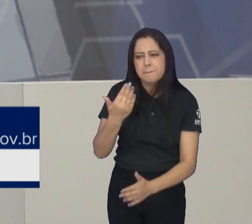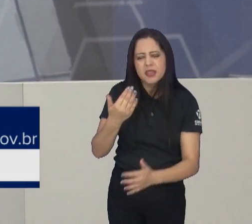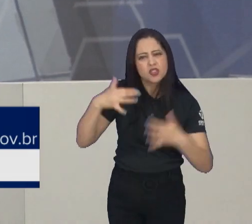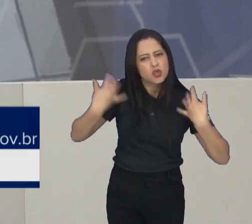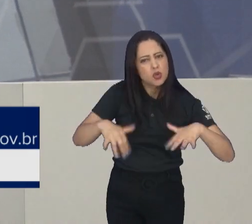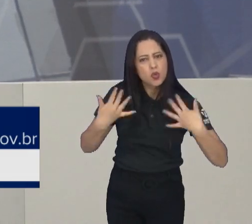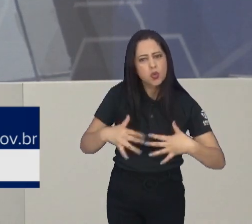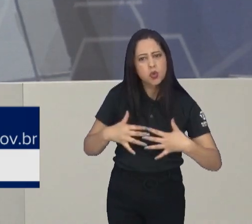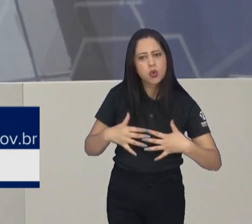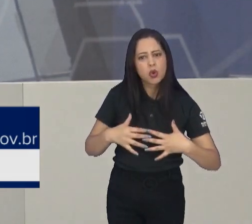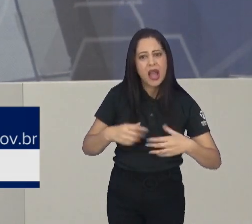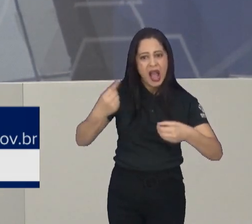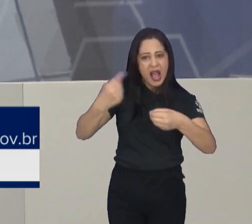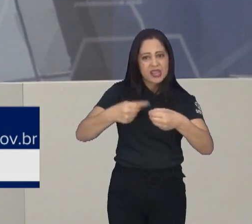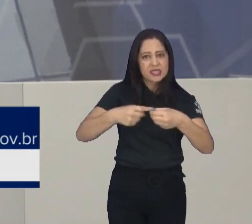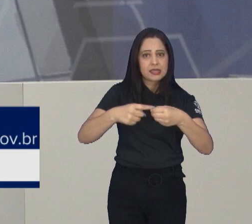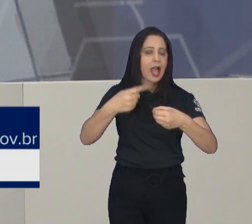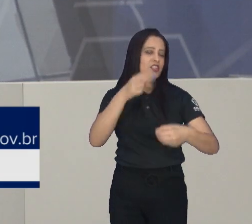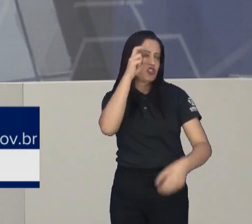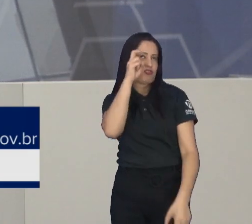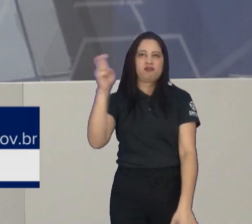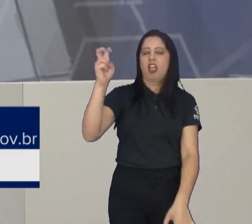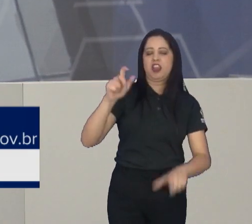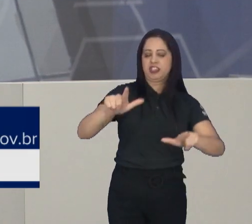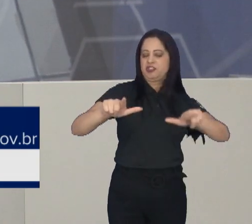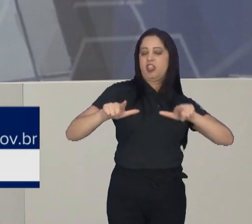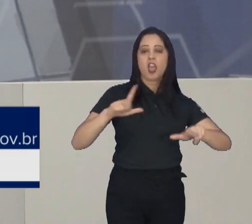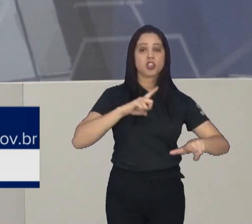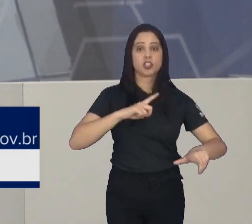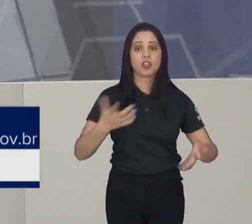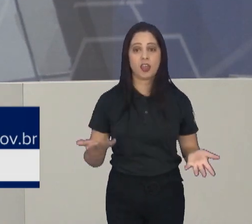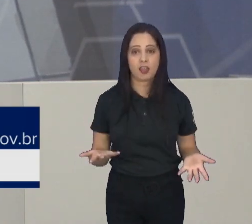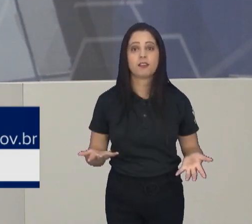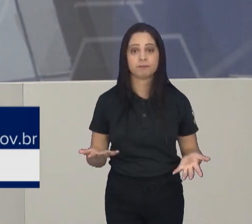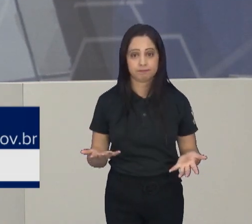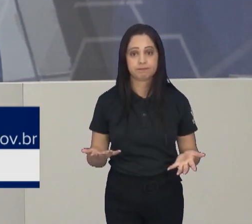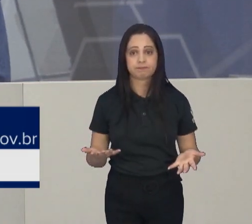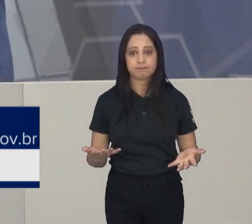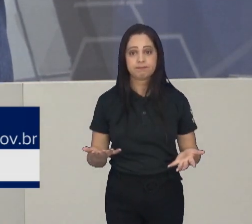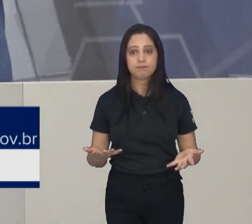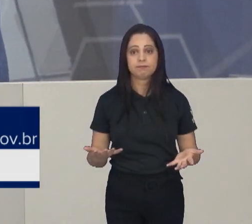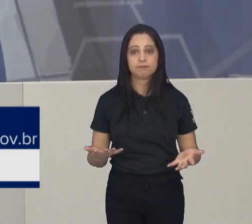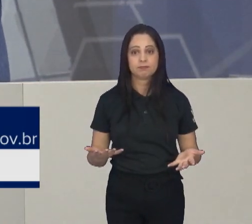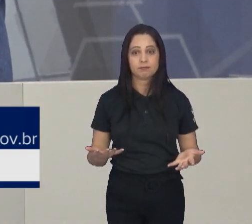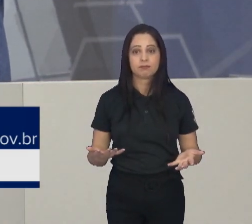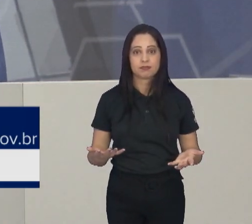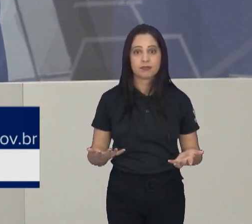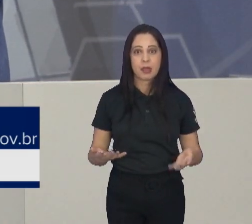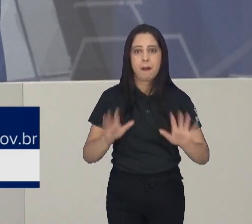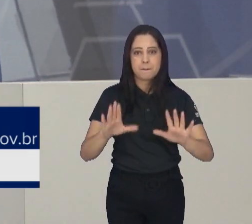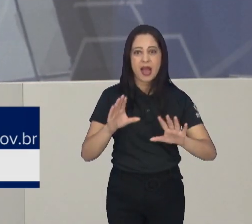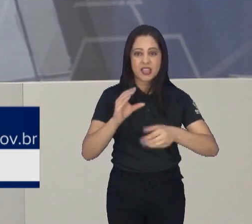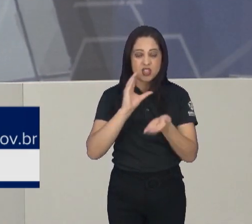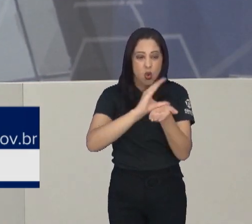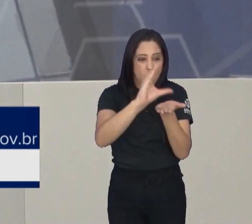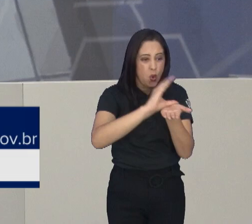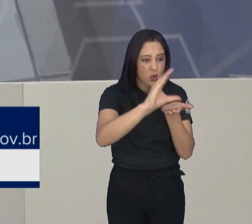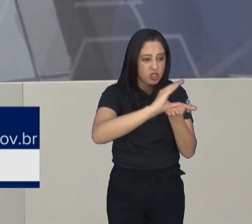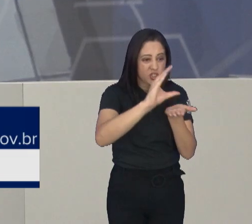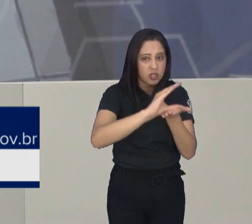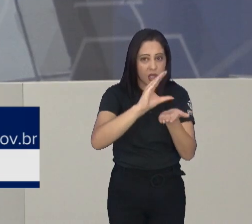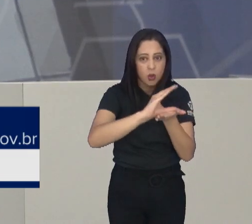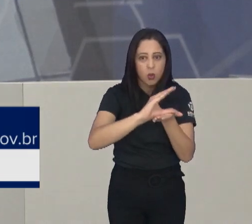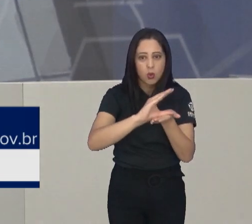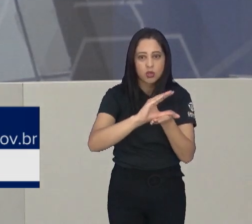numa cidade que tem quase cidade da inteligente, que tem o título de cidade inteligente, que tem a cidade da educação, cujo recurso para a educação vai ser quase